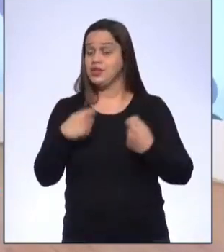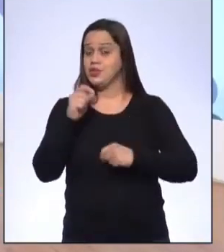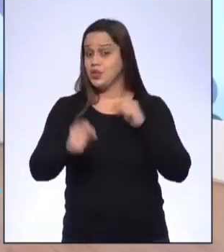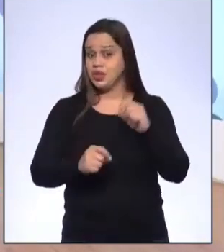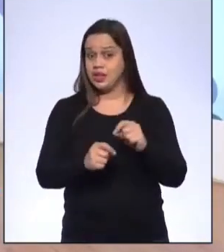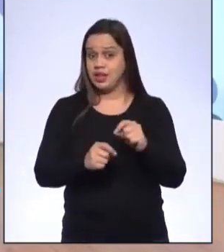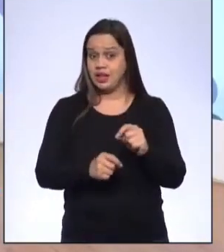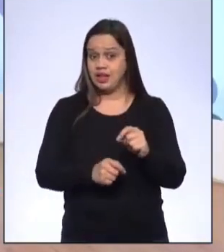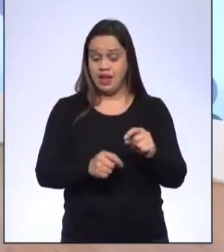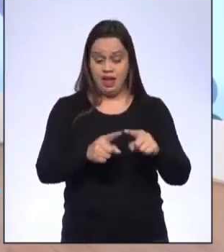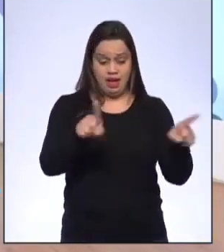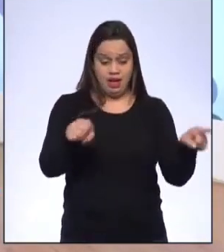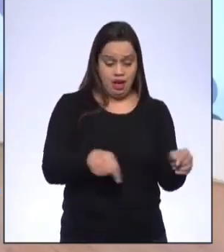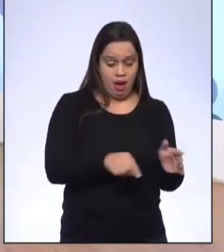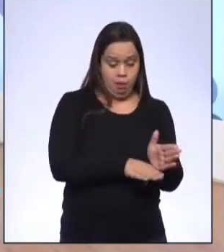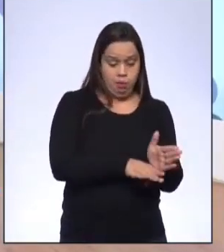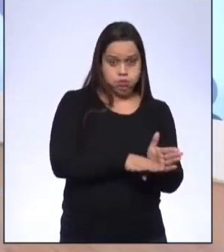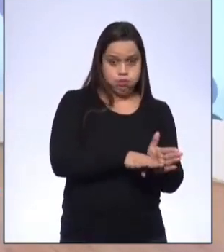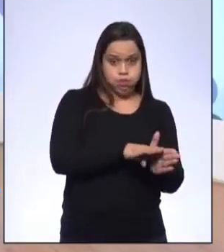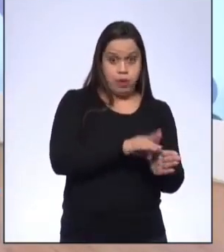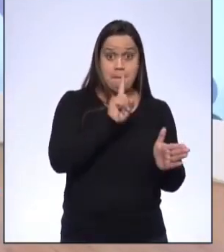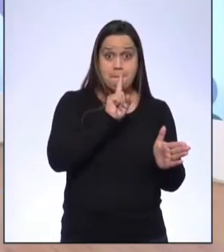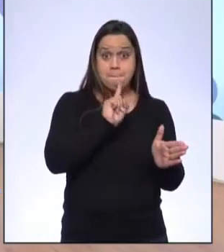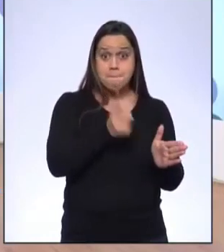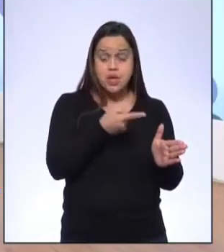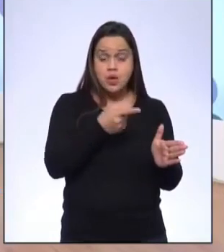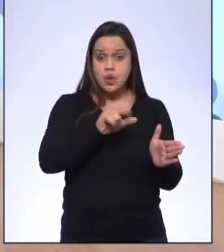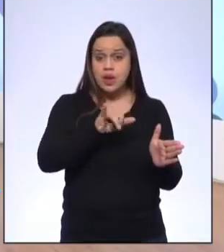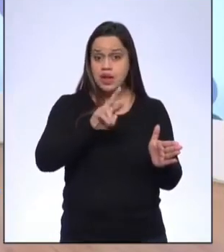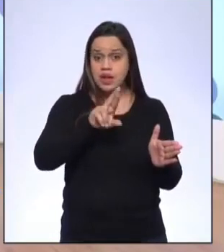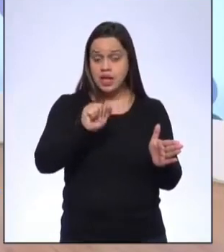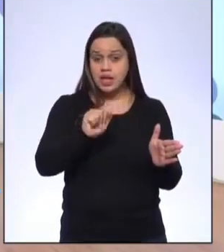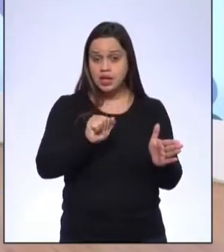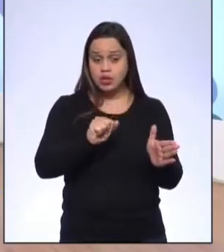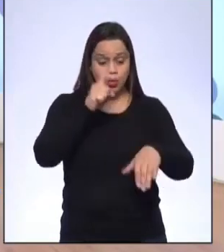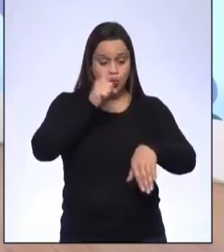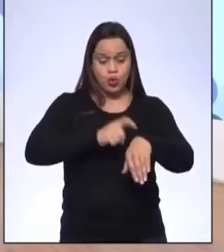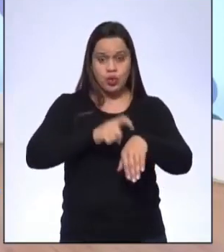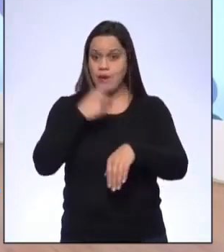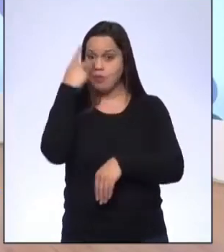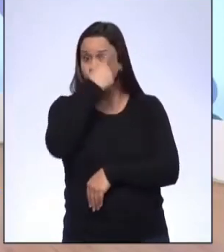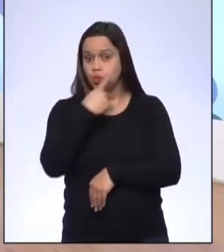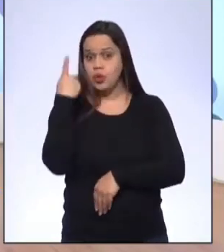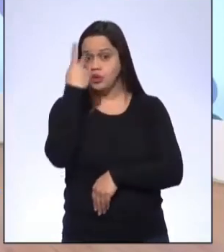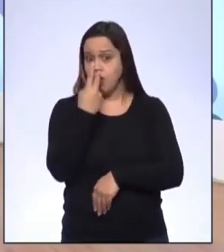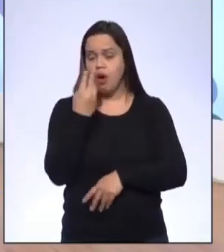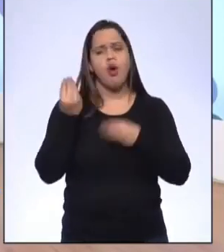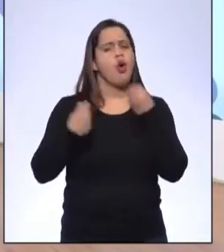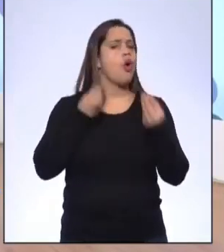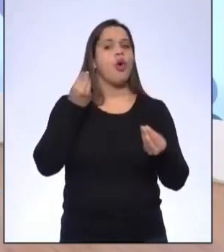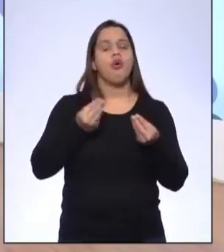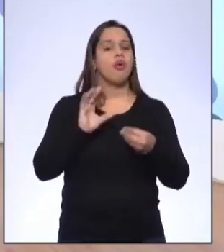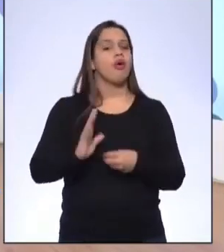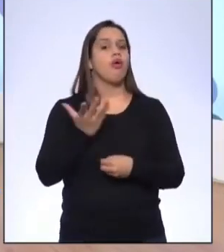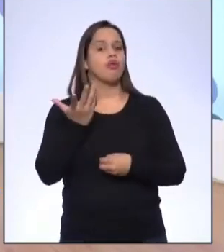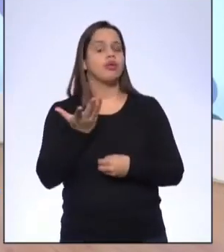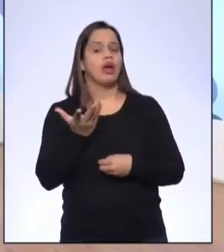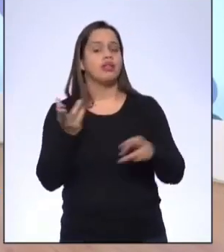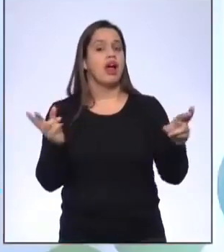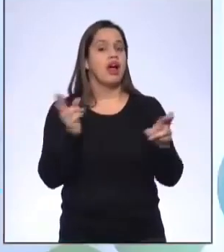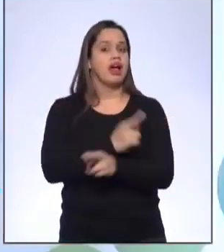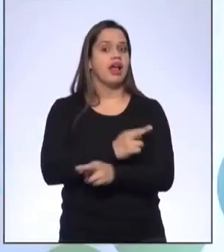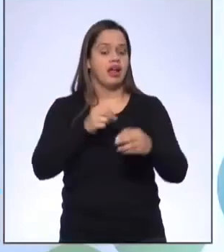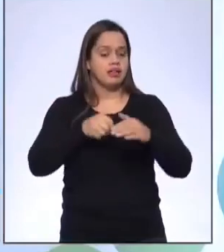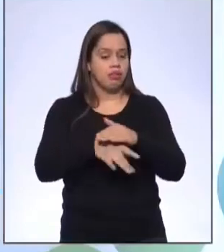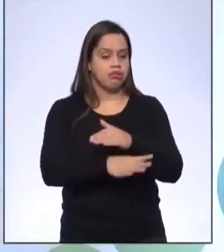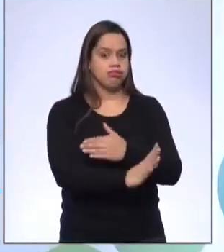litros em 2 horas. E aí, como é que se dá essa relação? Em quanto